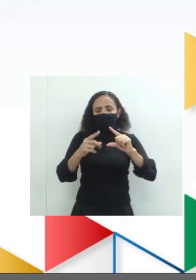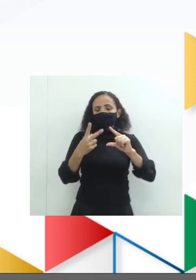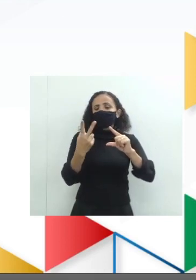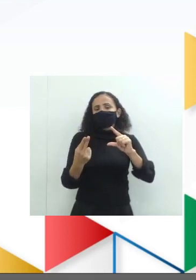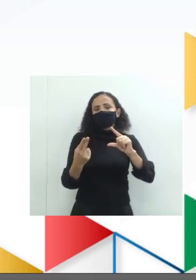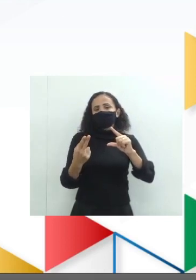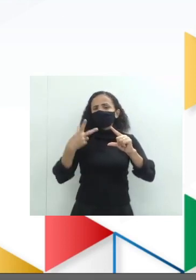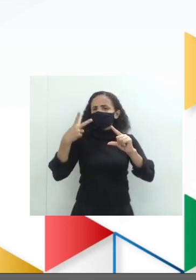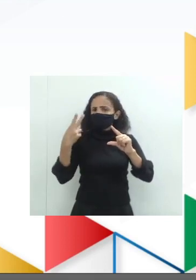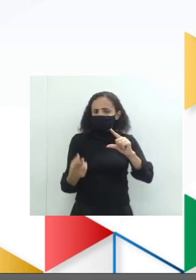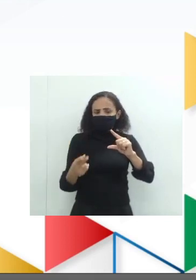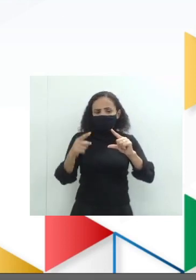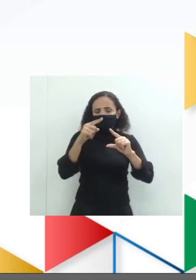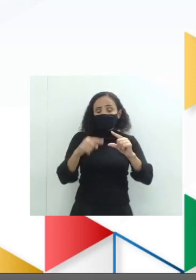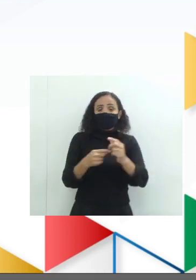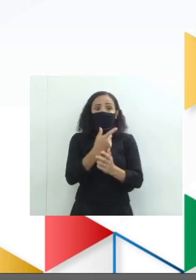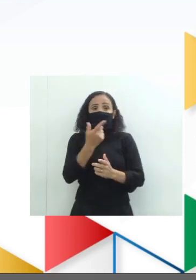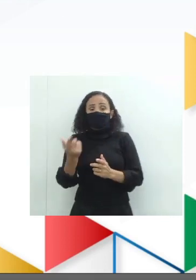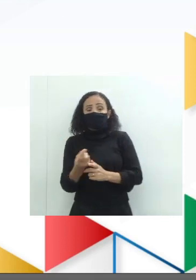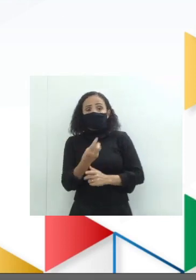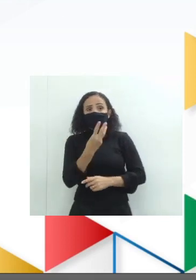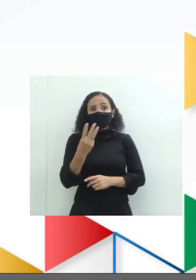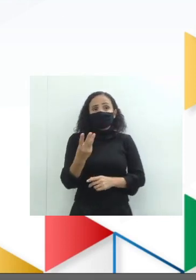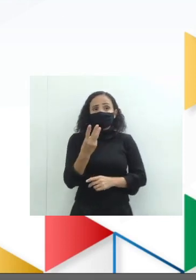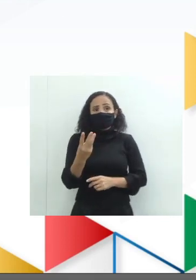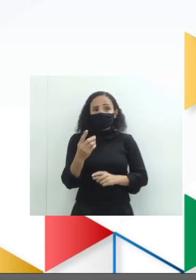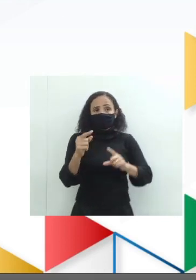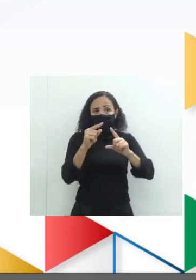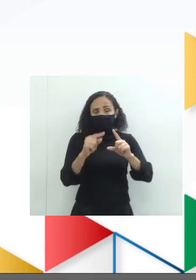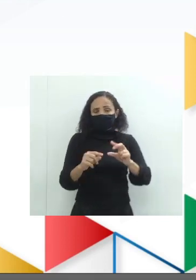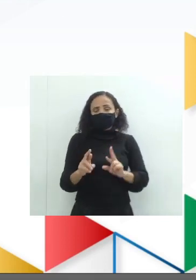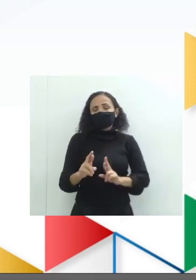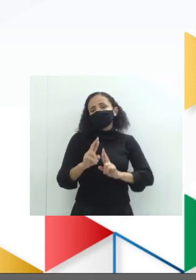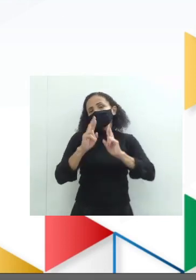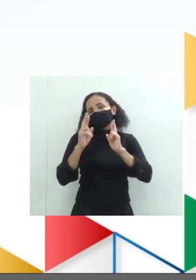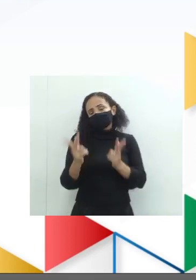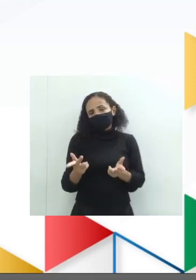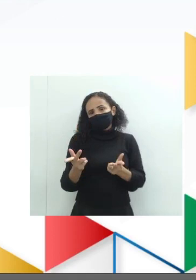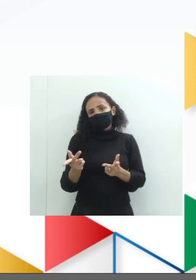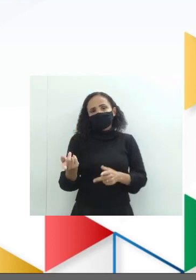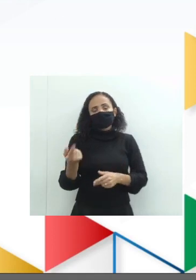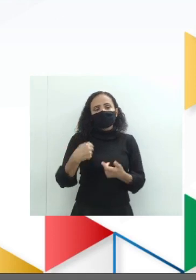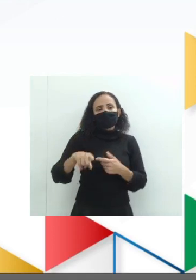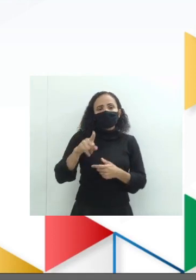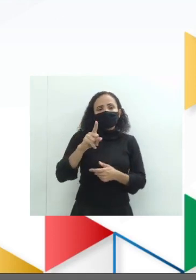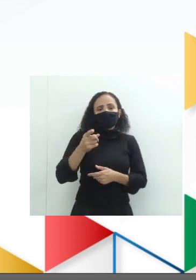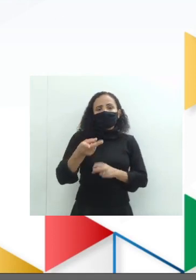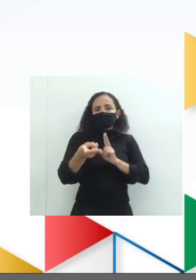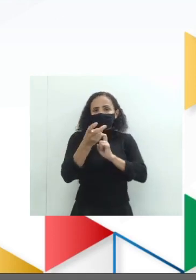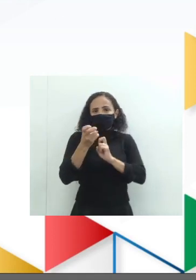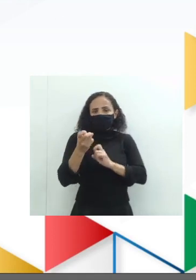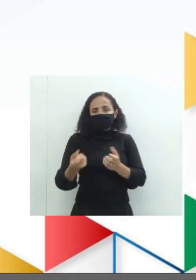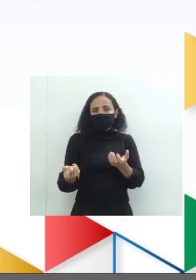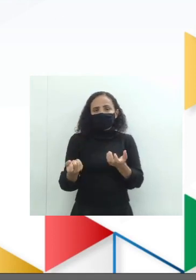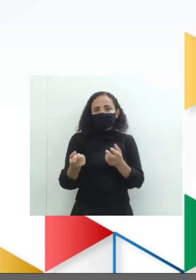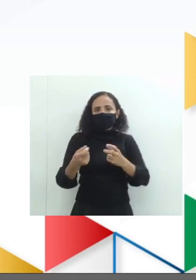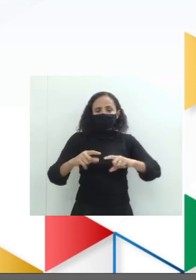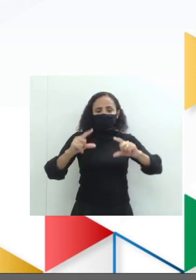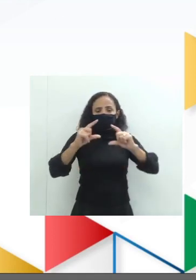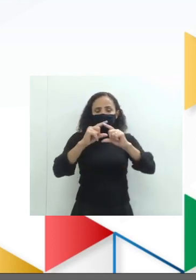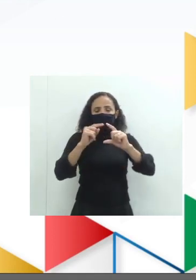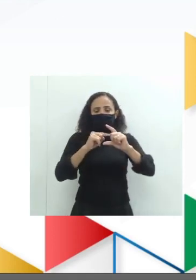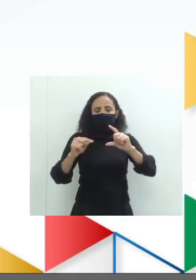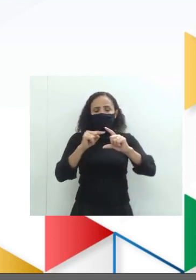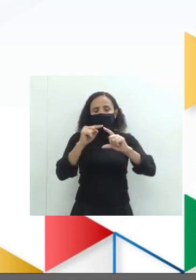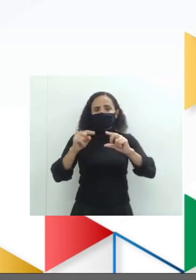3 lados diferentes. E automaticamente, claro, né, nós vamos também encontrar 3 ângulos